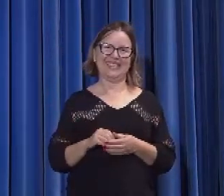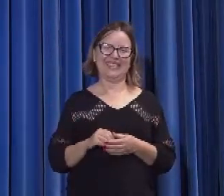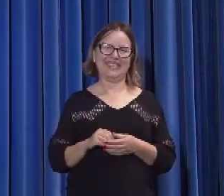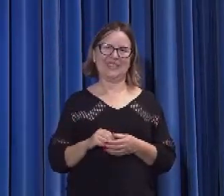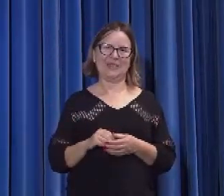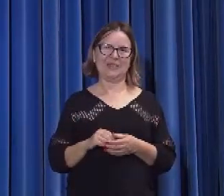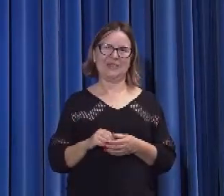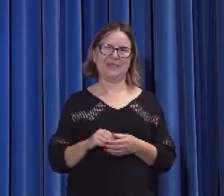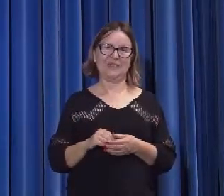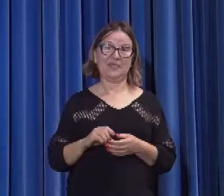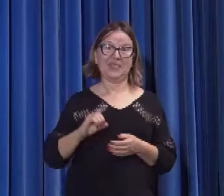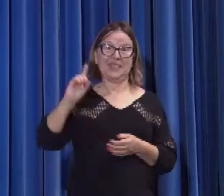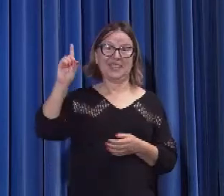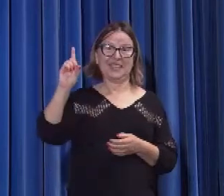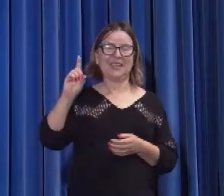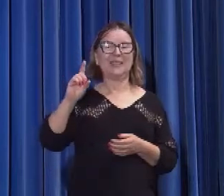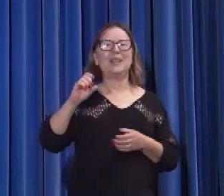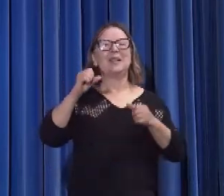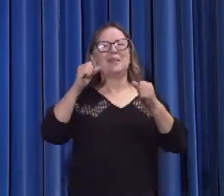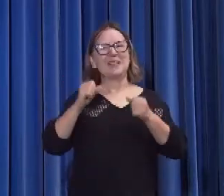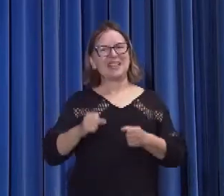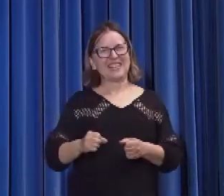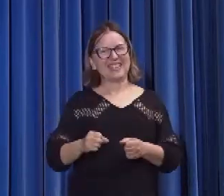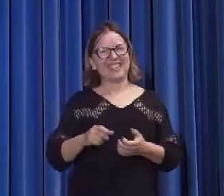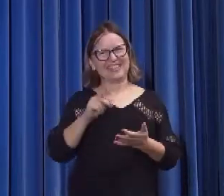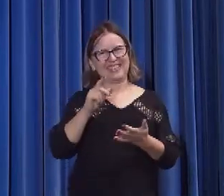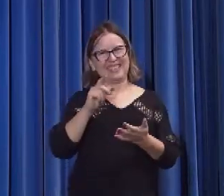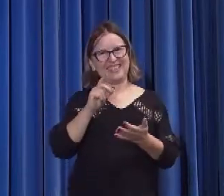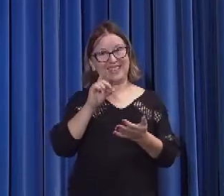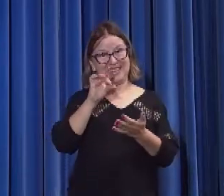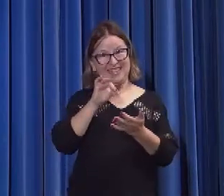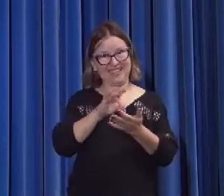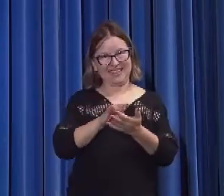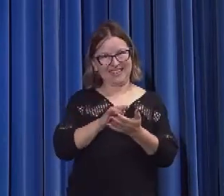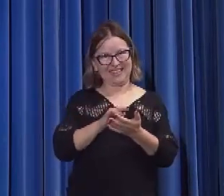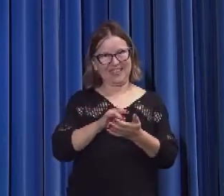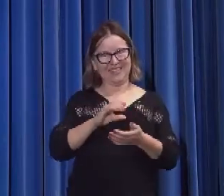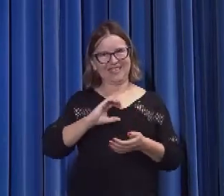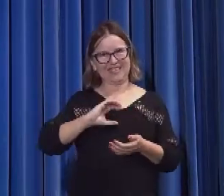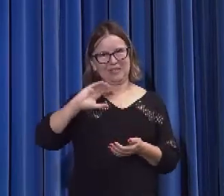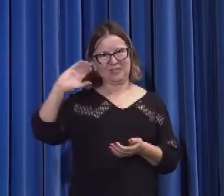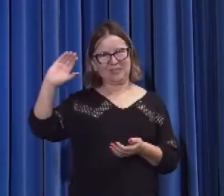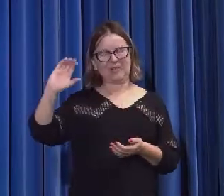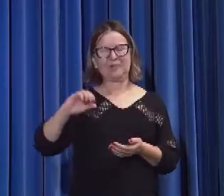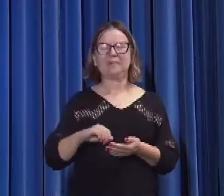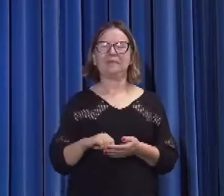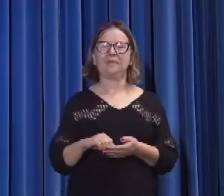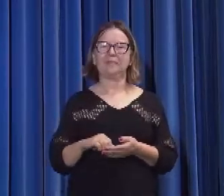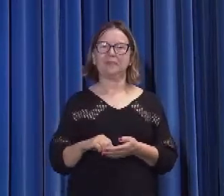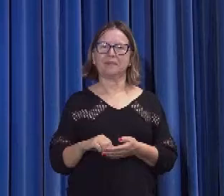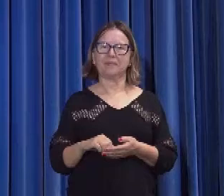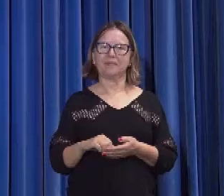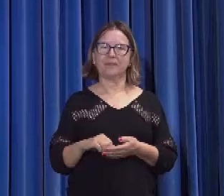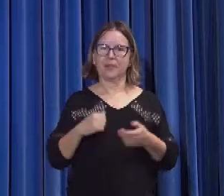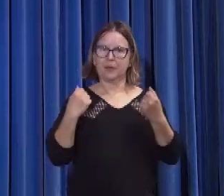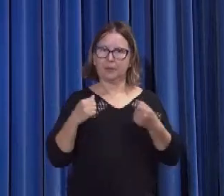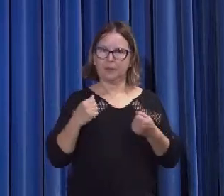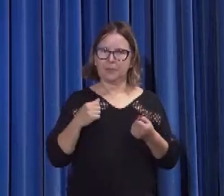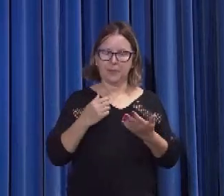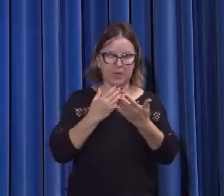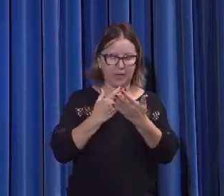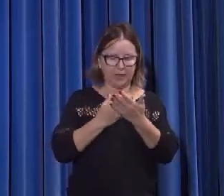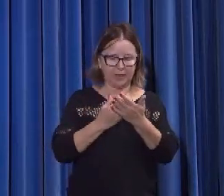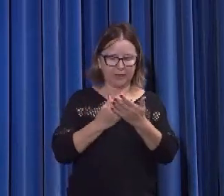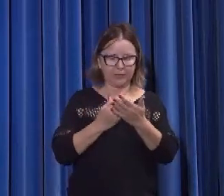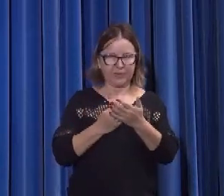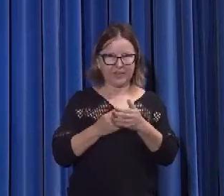E nele nós podemos realmente confiar. Então nós precisamos analisar com cuidado esse trecho aqui de